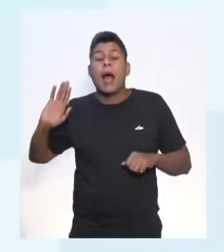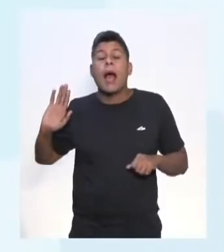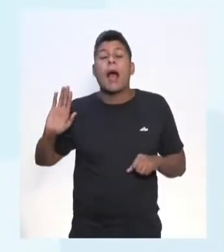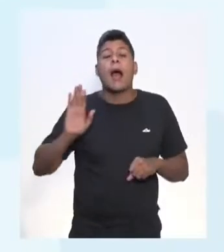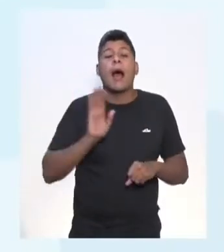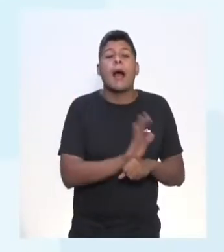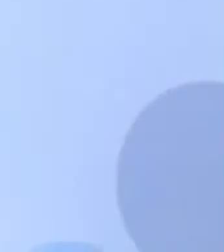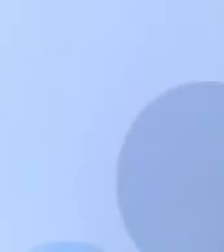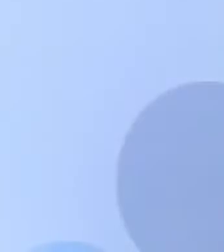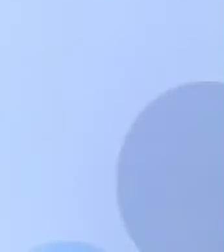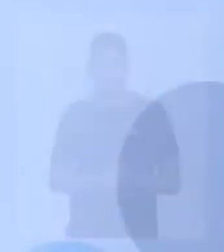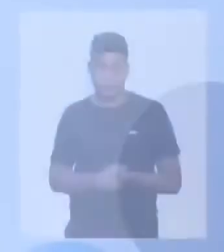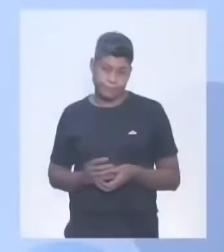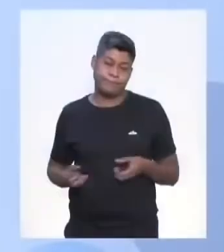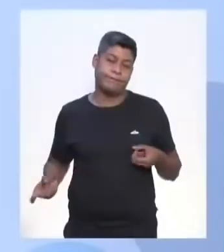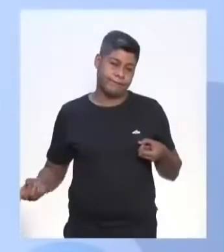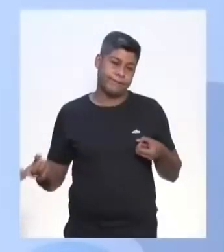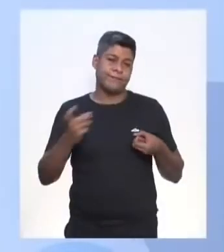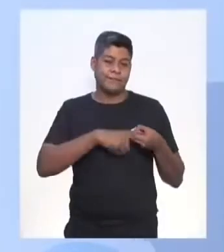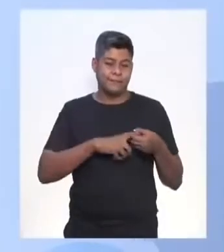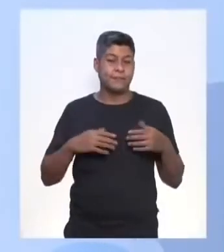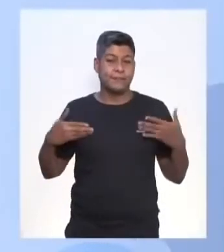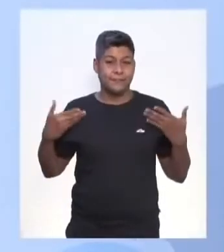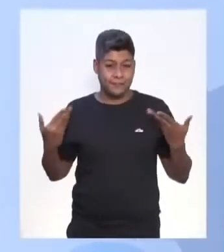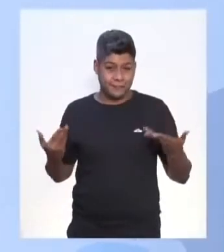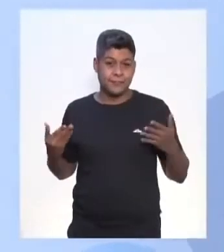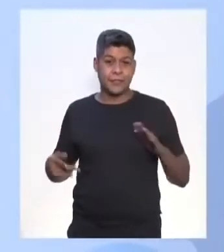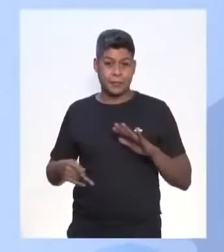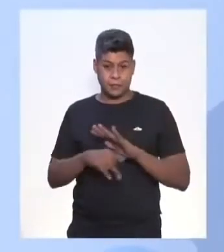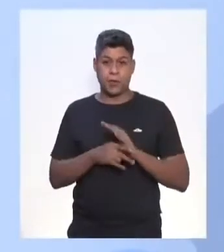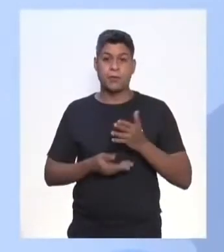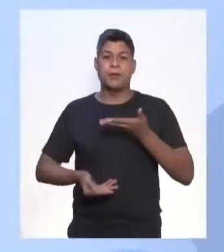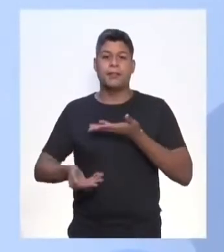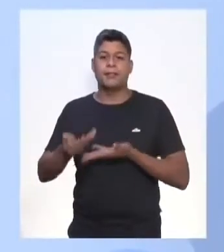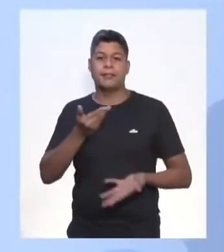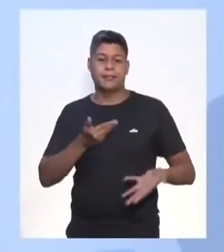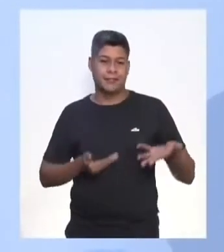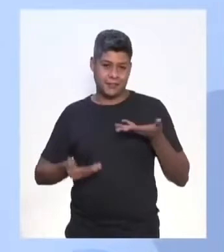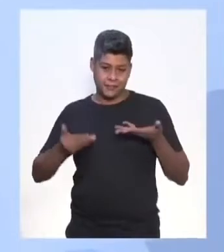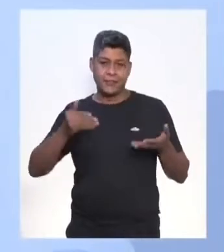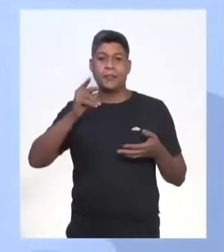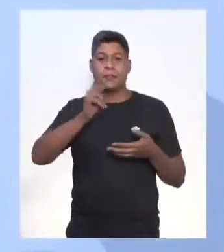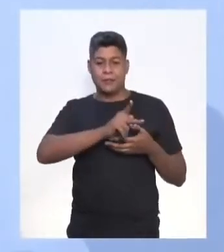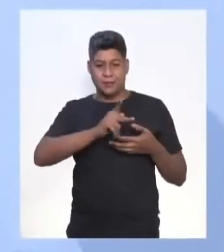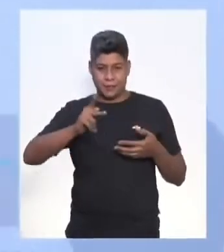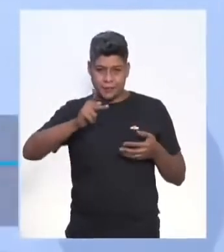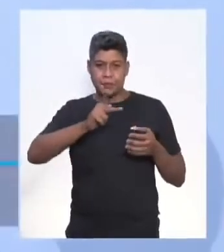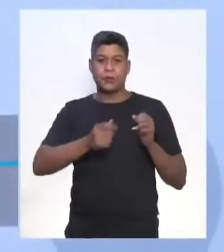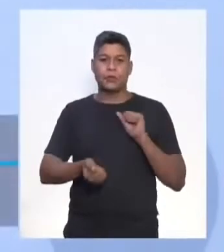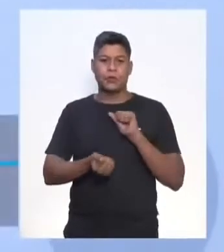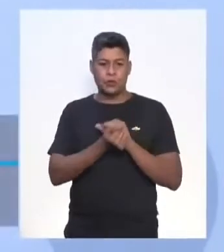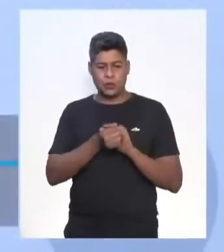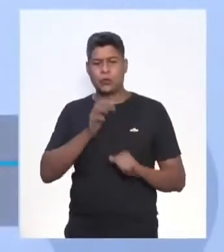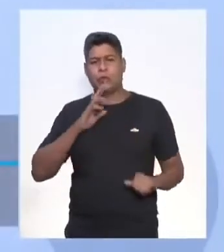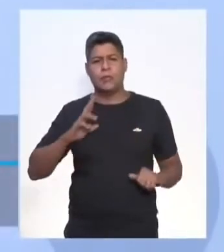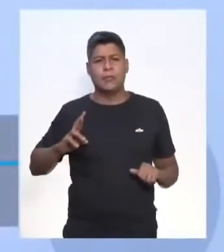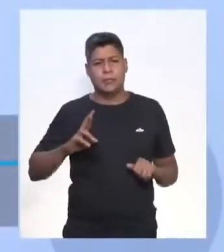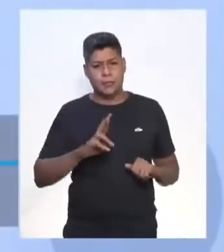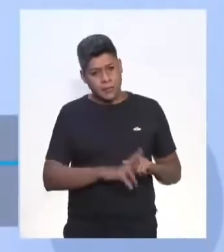a quem? Voltamos, então, para a interação. Aqui, os profs estão aqui colocando as